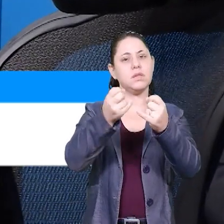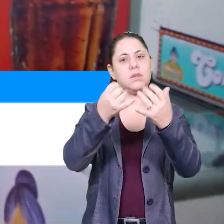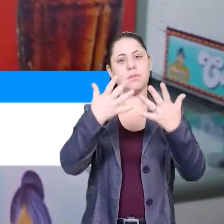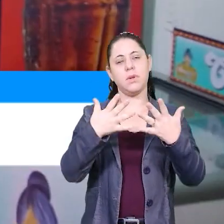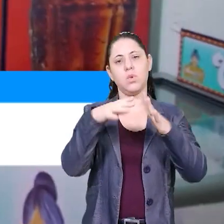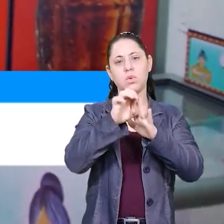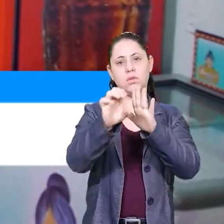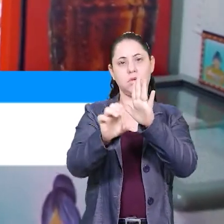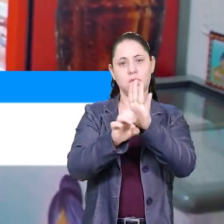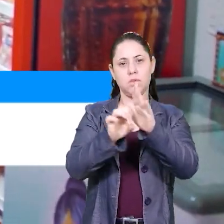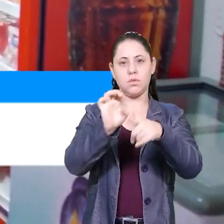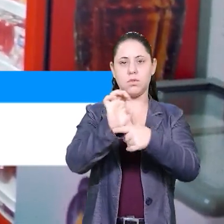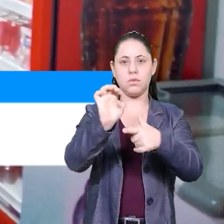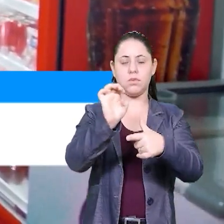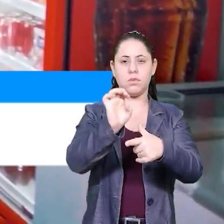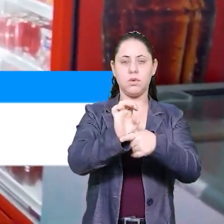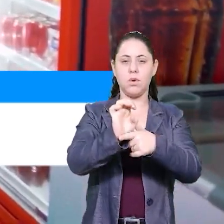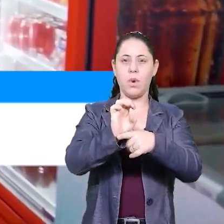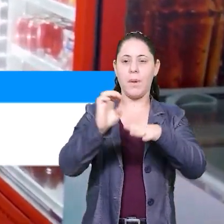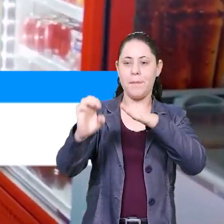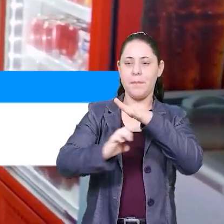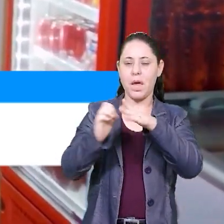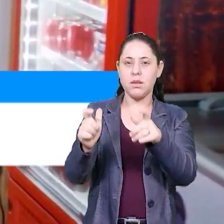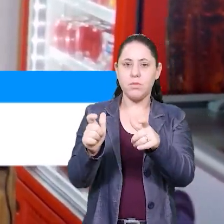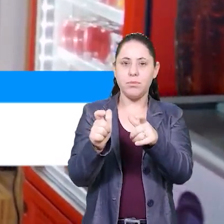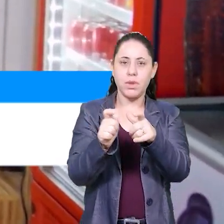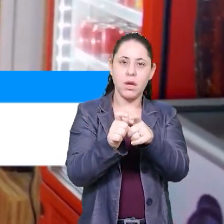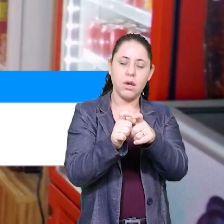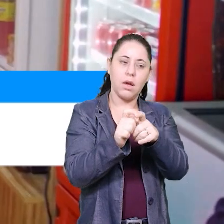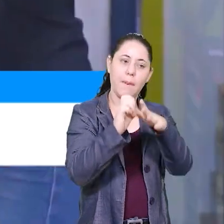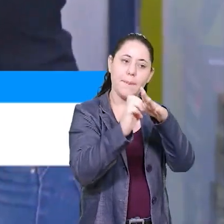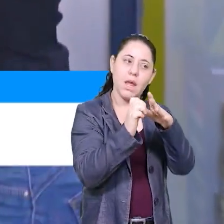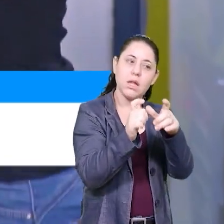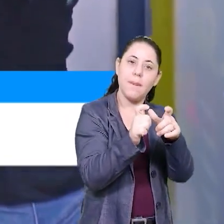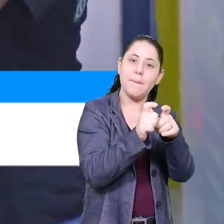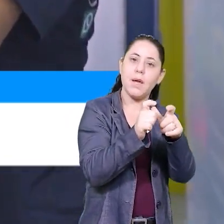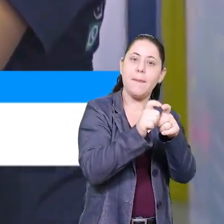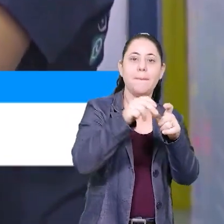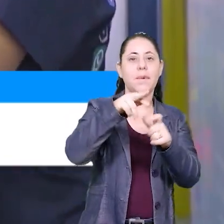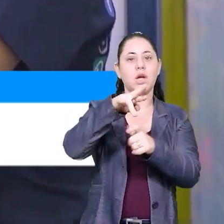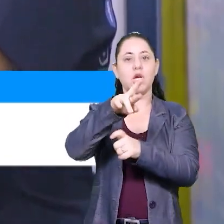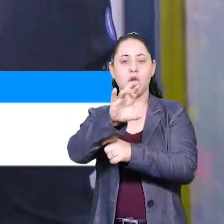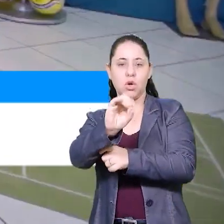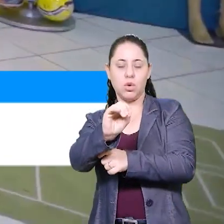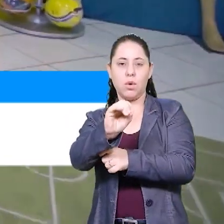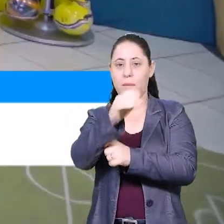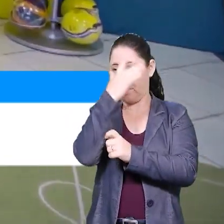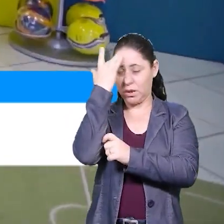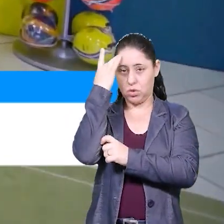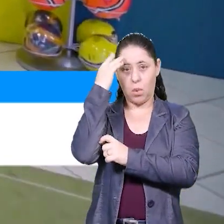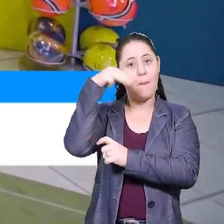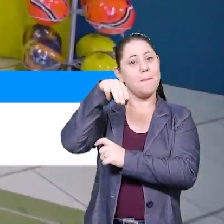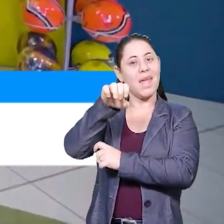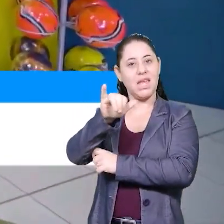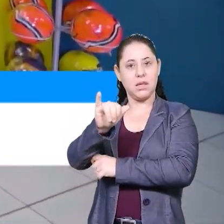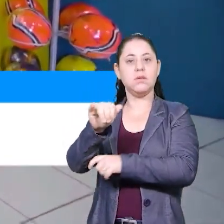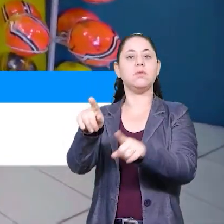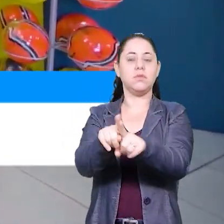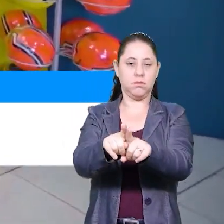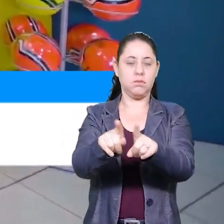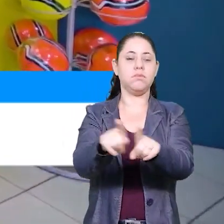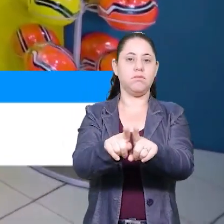Executivo, que dispõe sobre o Estatuto Estadual da Microempresa, da Empresa de Pequeno Porte e do